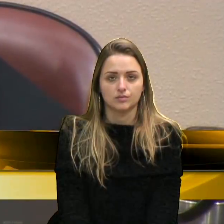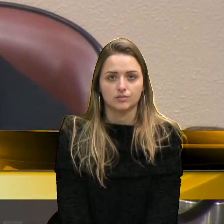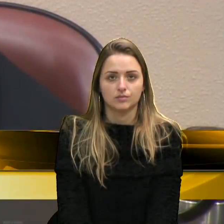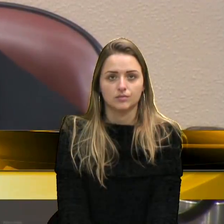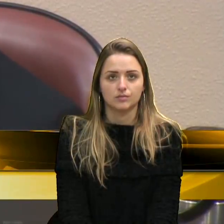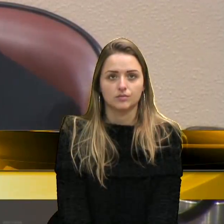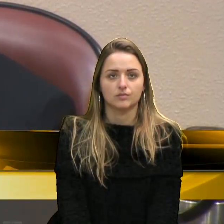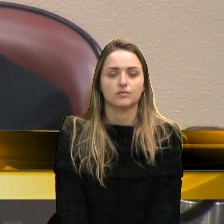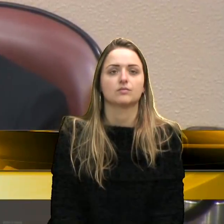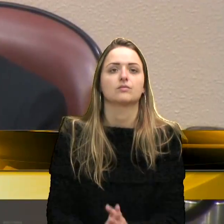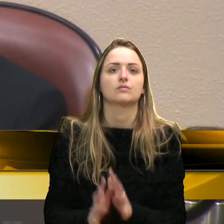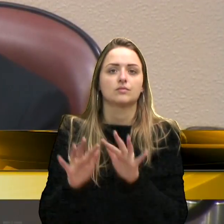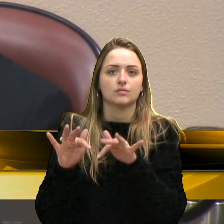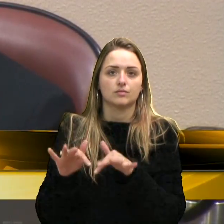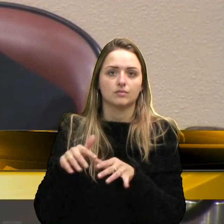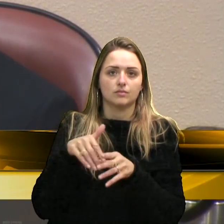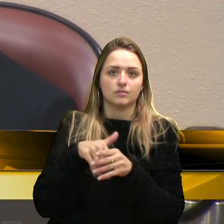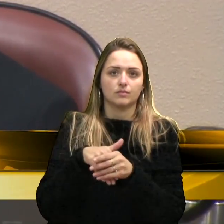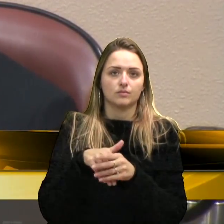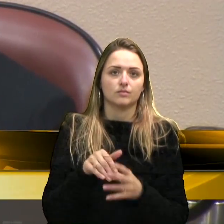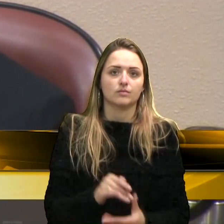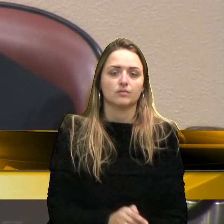encerrada a votação